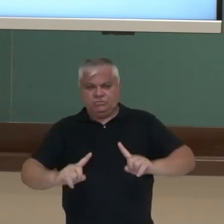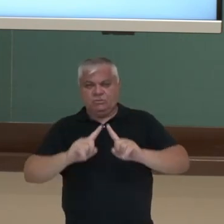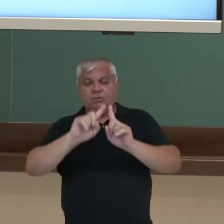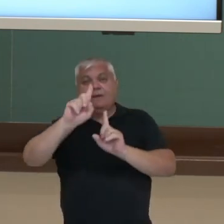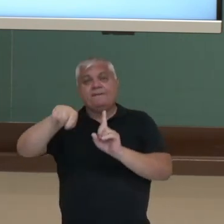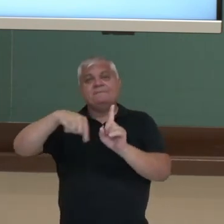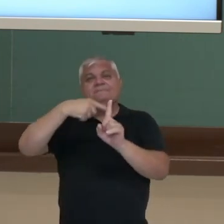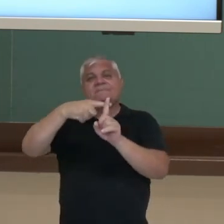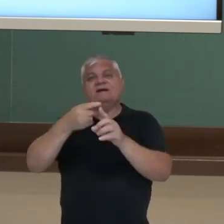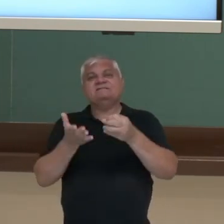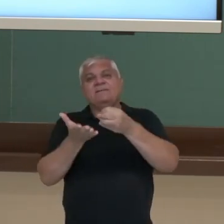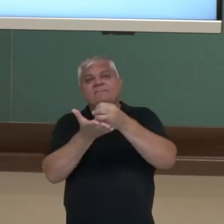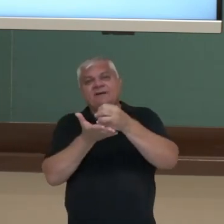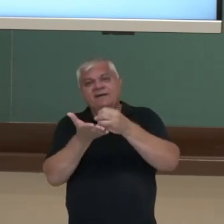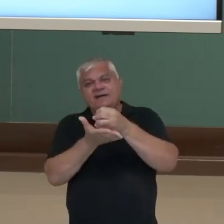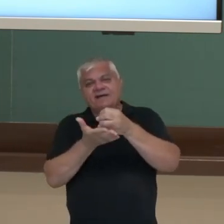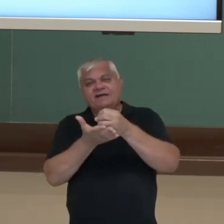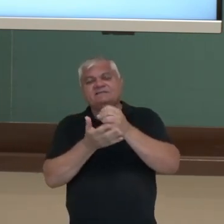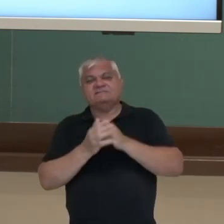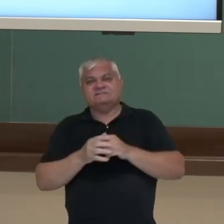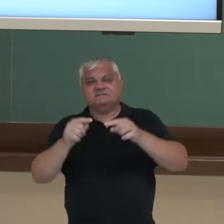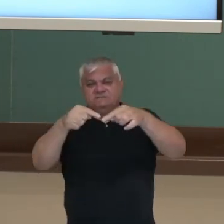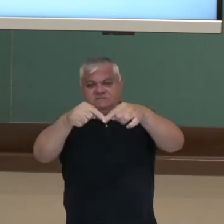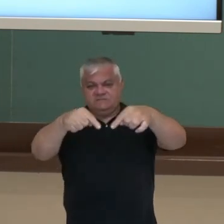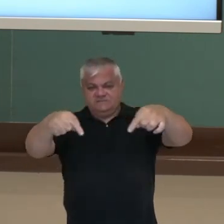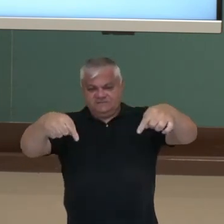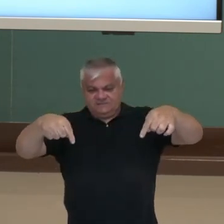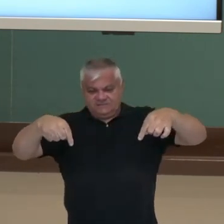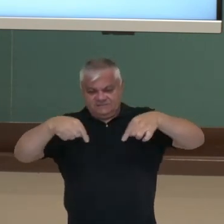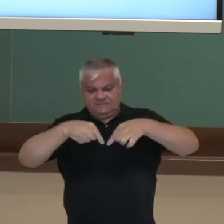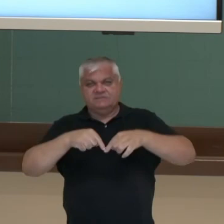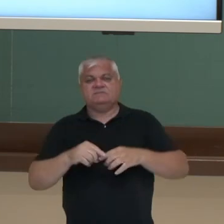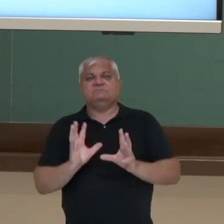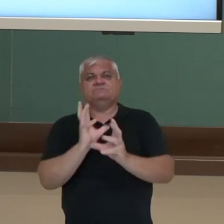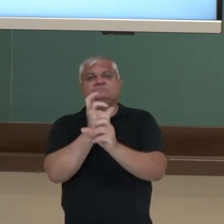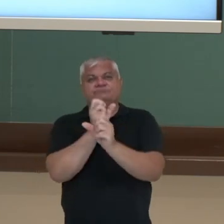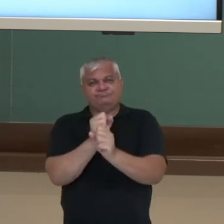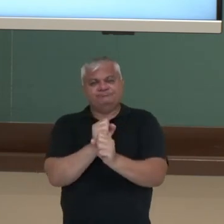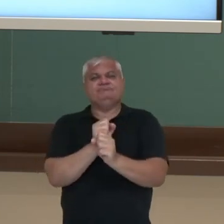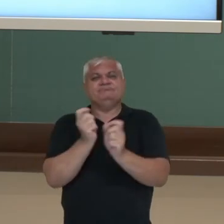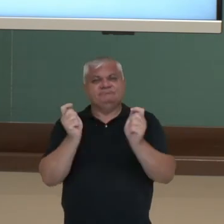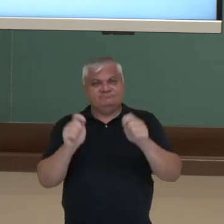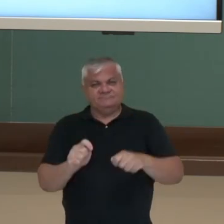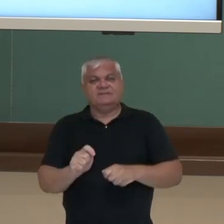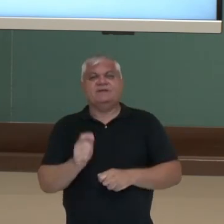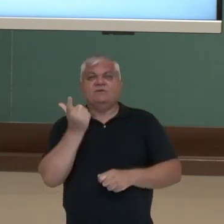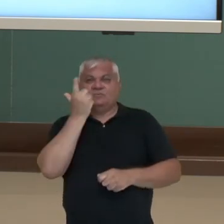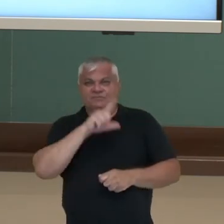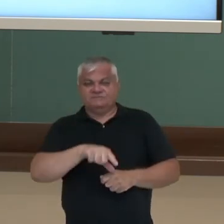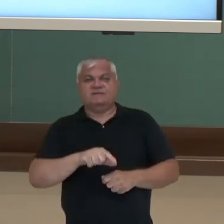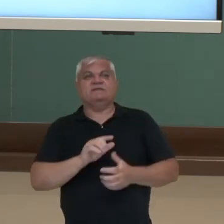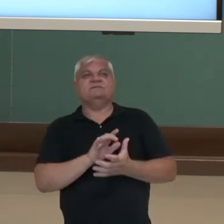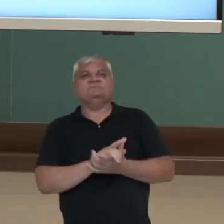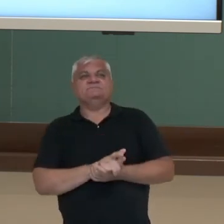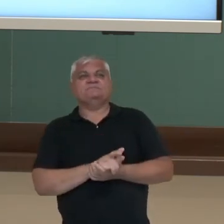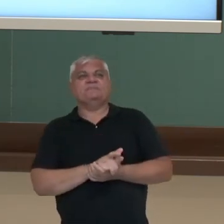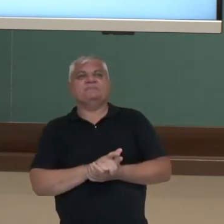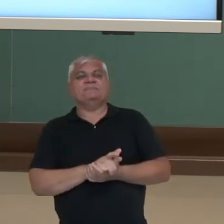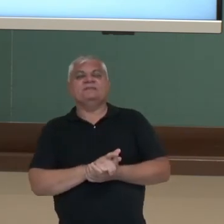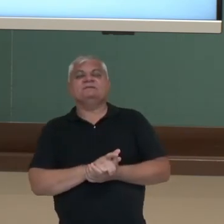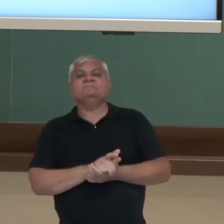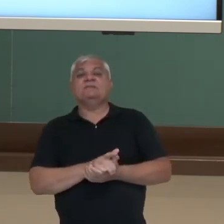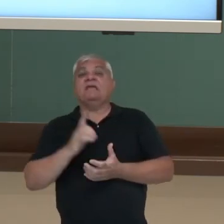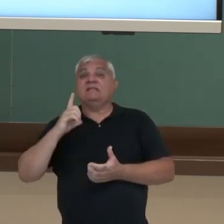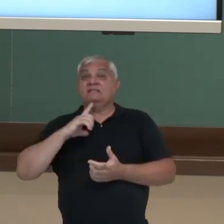a área da base, que é a área de um hexágono, não é verdade? Então, fácil para a gente calcular a área total desse triângulo.